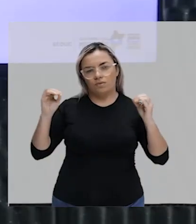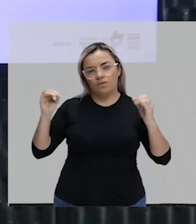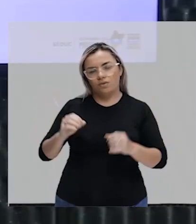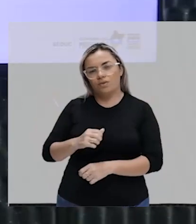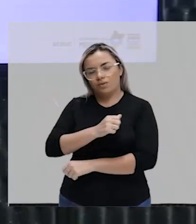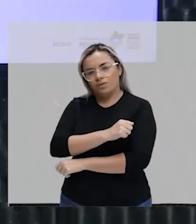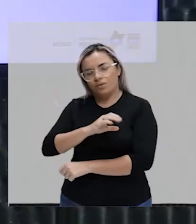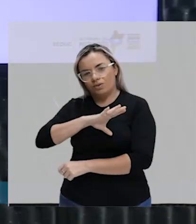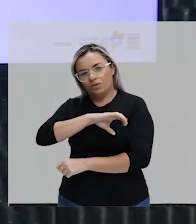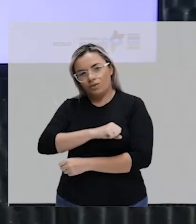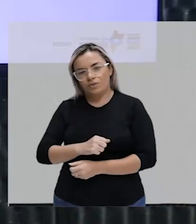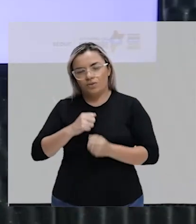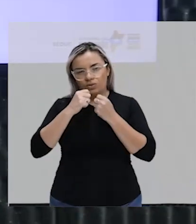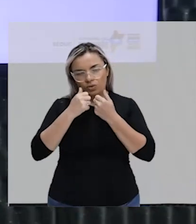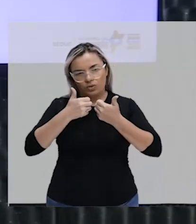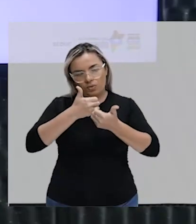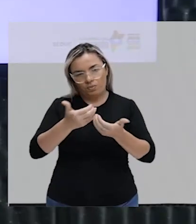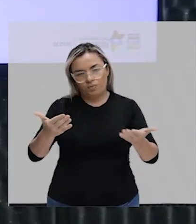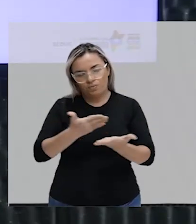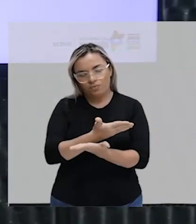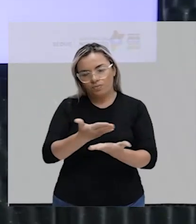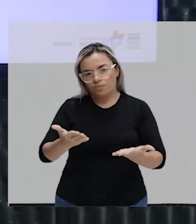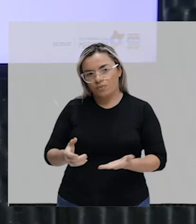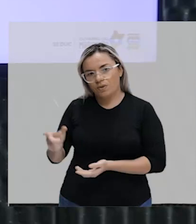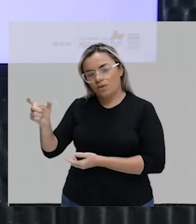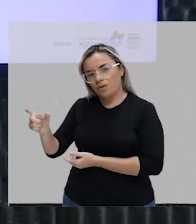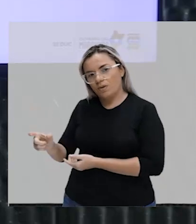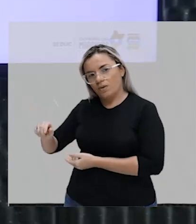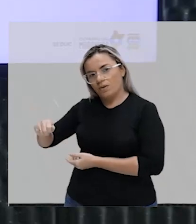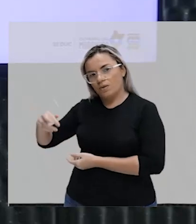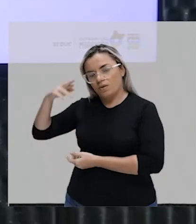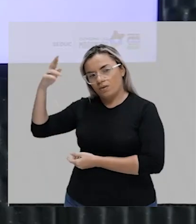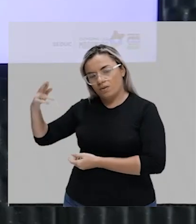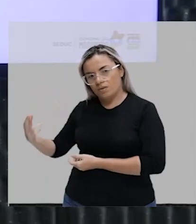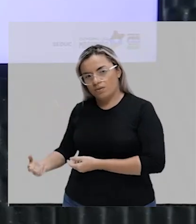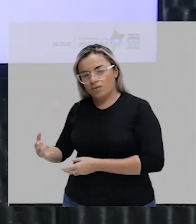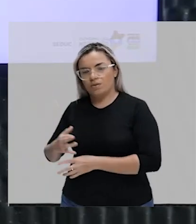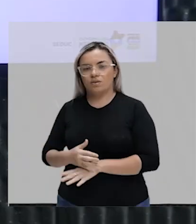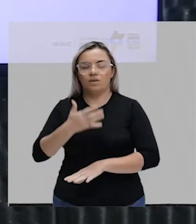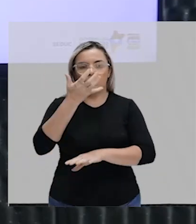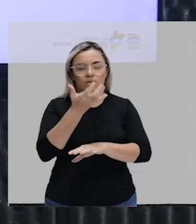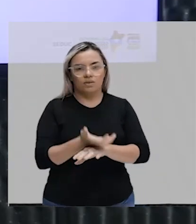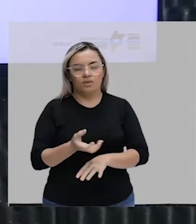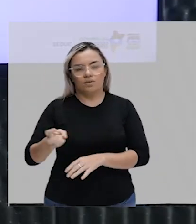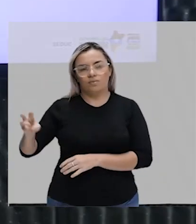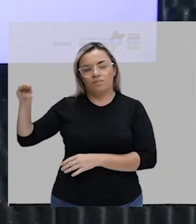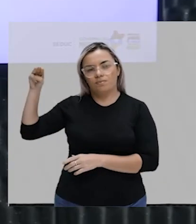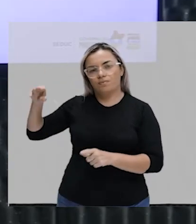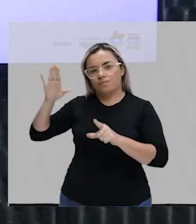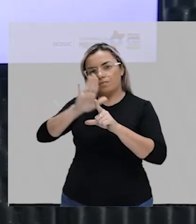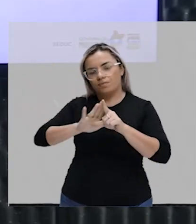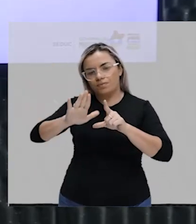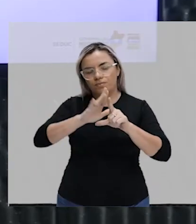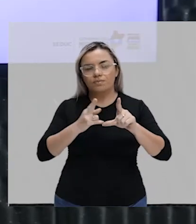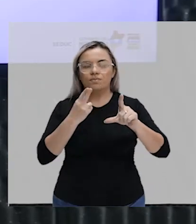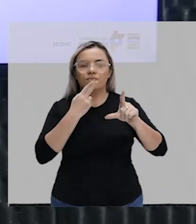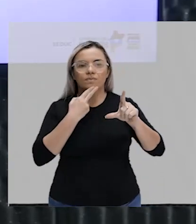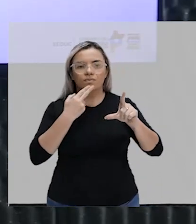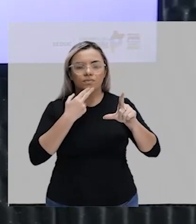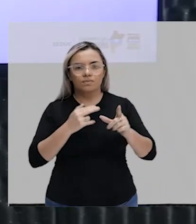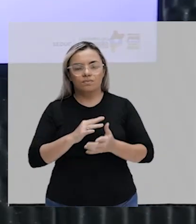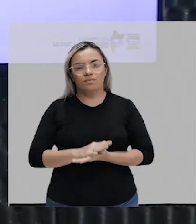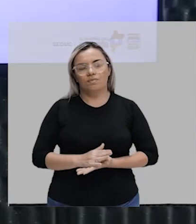aí, meus amores, tudo bem com vocês? Eu sou a professora Renata Fex, sou a professora de matemática da plataforma Gonçalves Dias